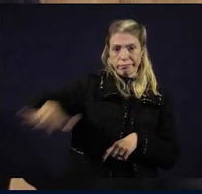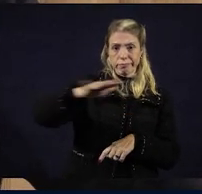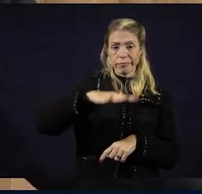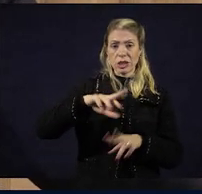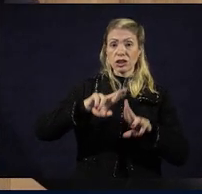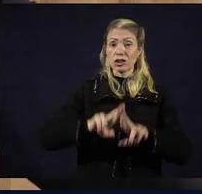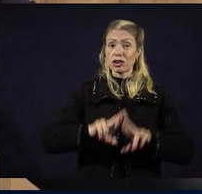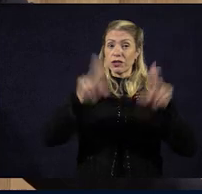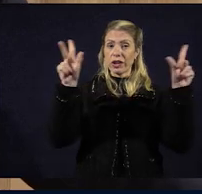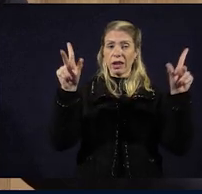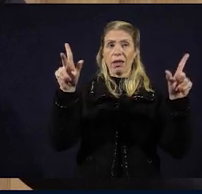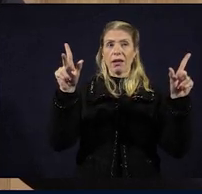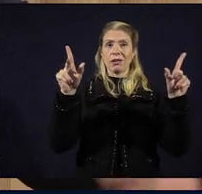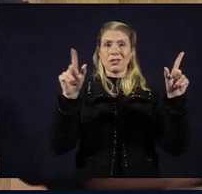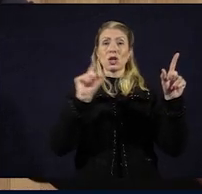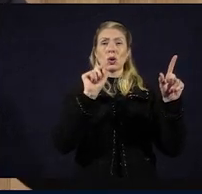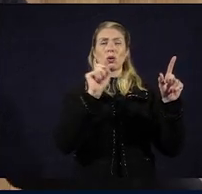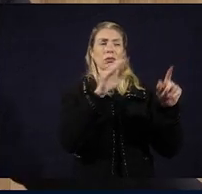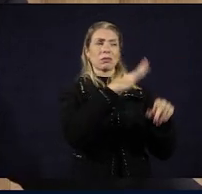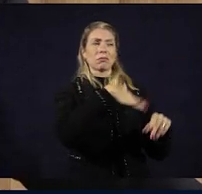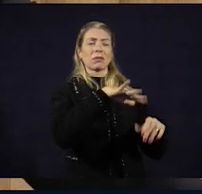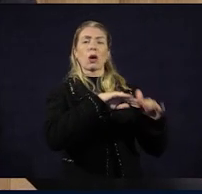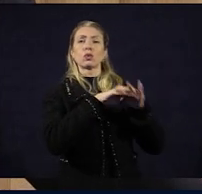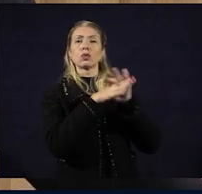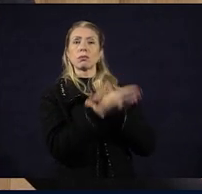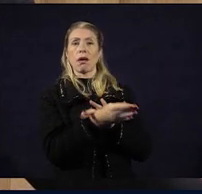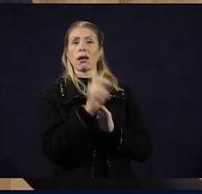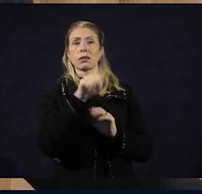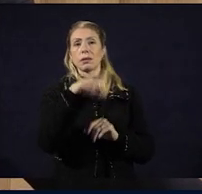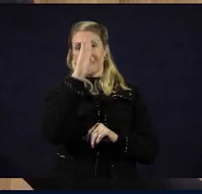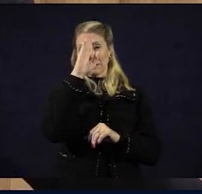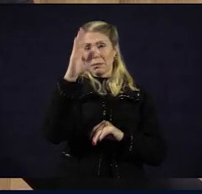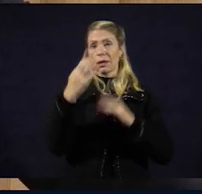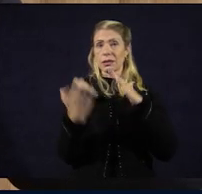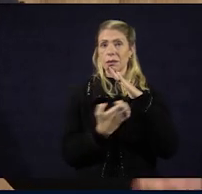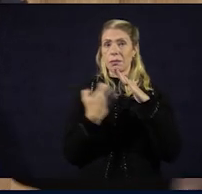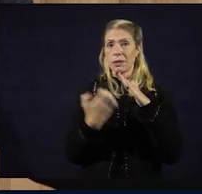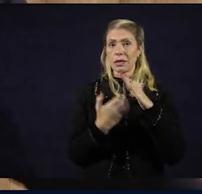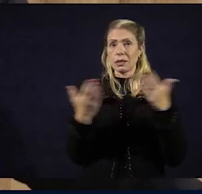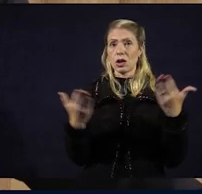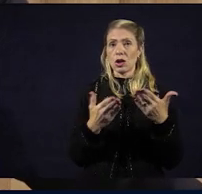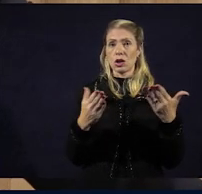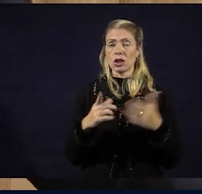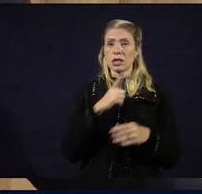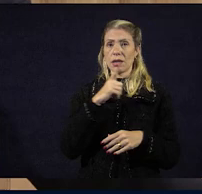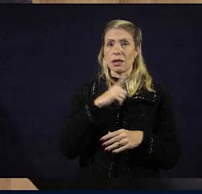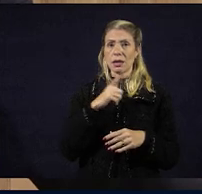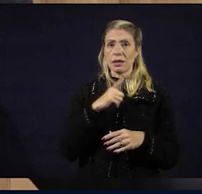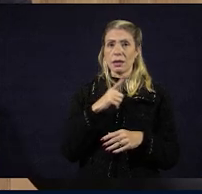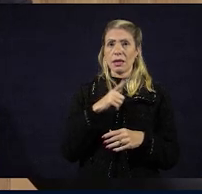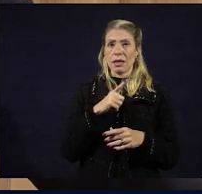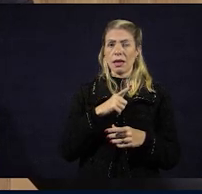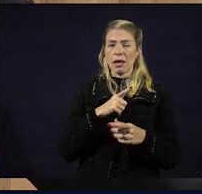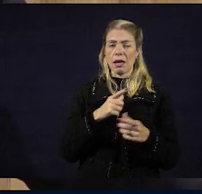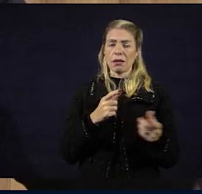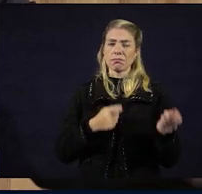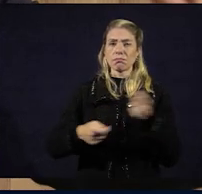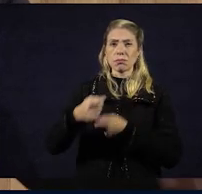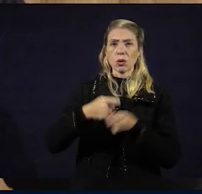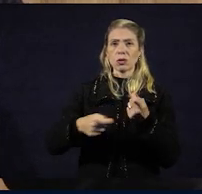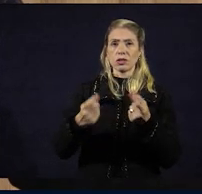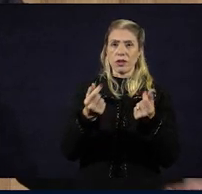o mercado tá acostumado que são as principais empresas que hoje tem na bolsa tem uma representatividade muito baixa